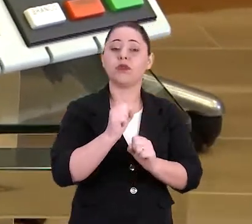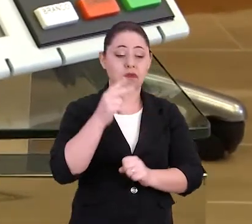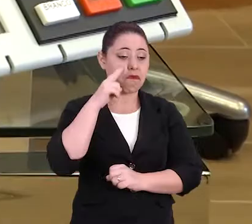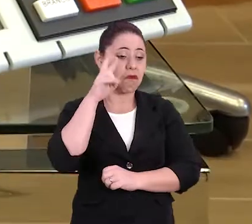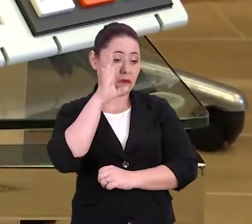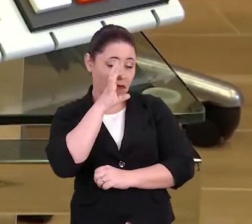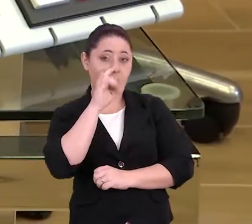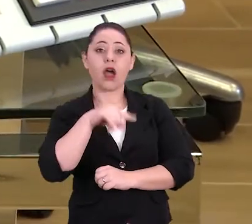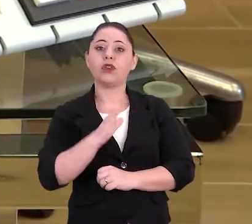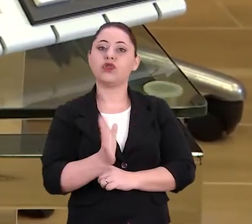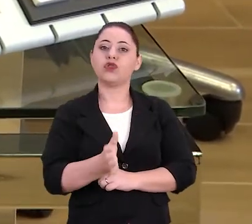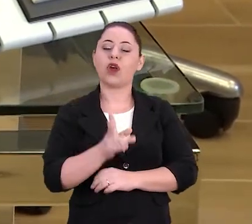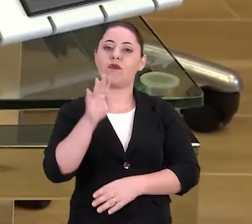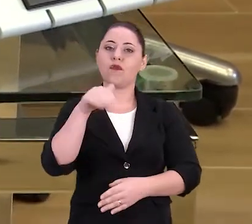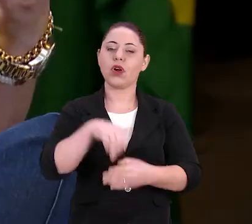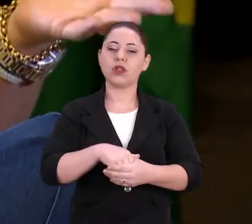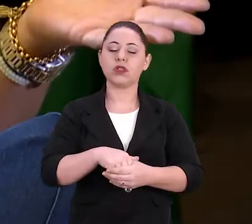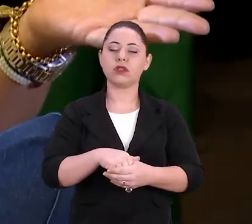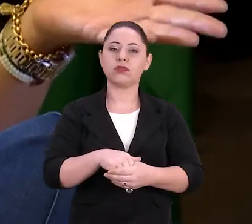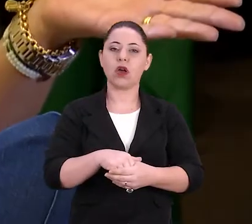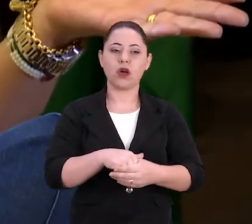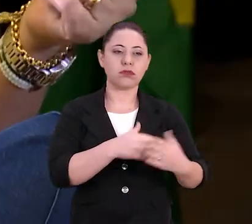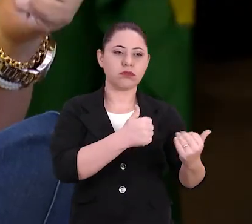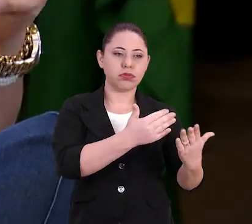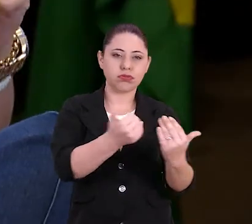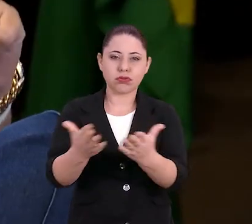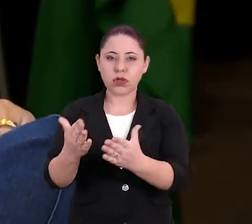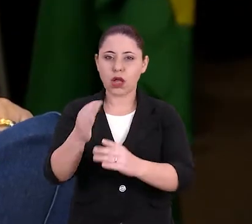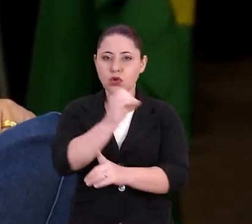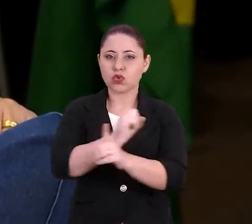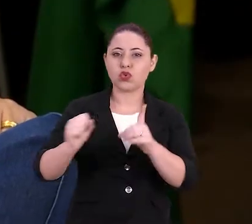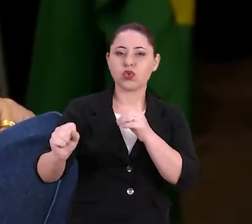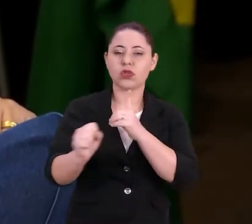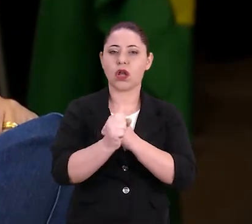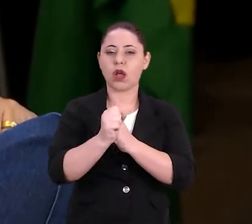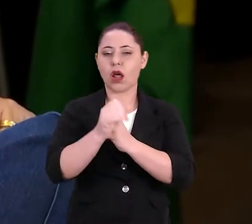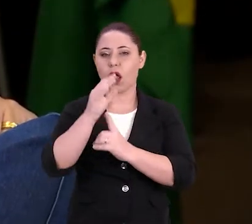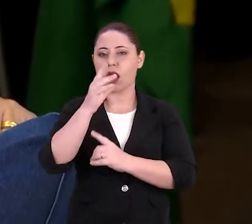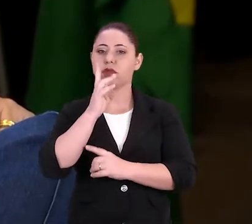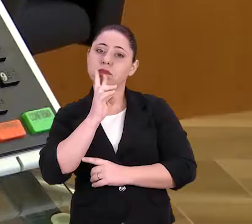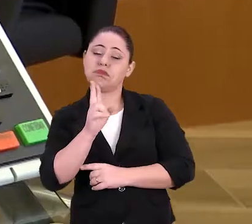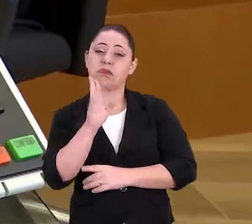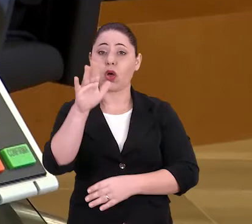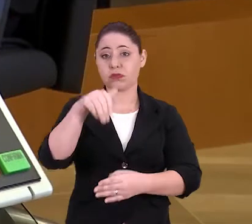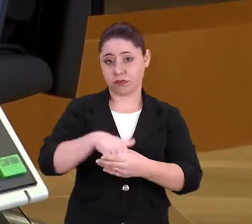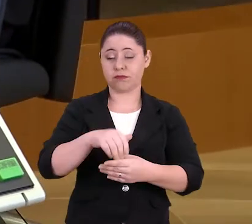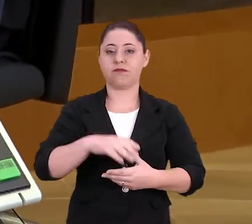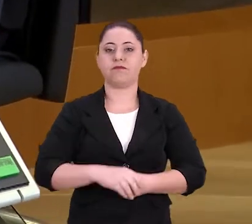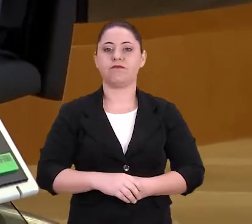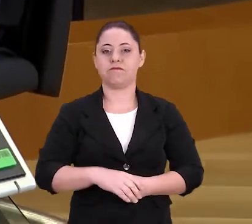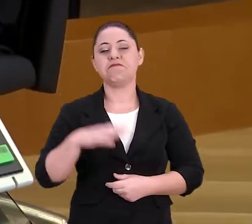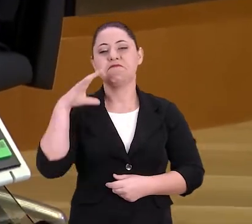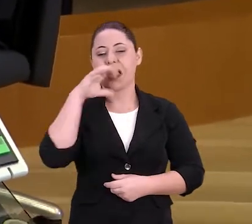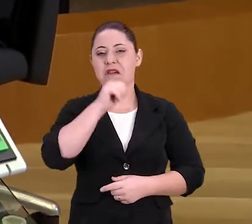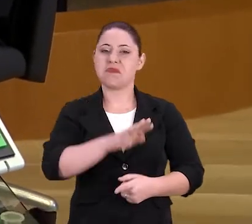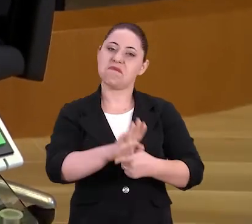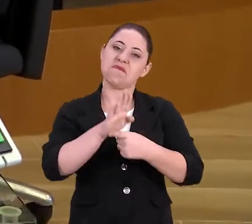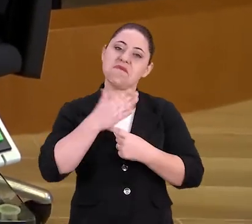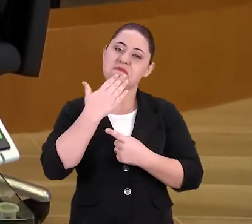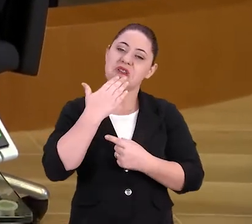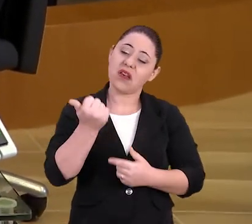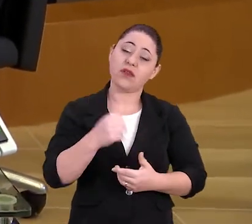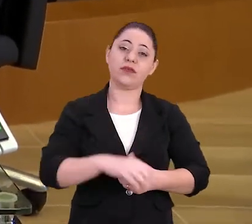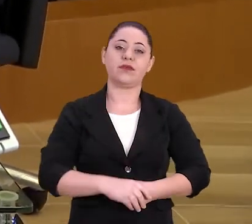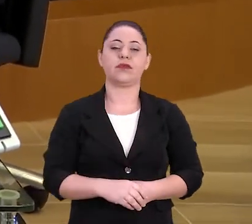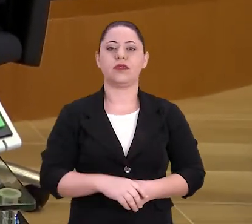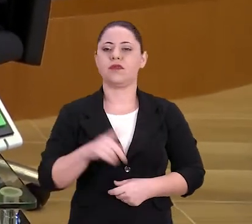resultado da votação. Então, a gente entrega para a sociedade o resultado da eleição. Isso torna muito mais vantajoso, né?